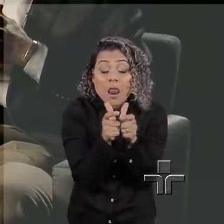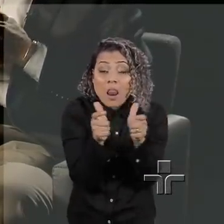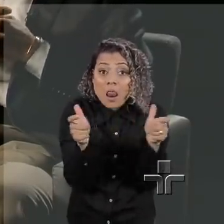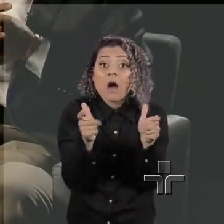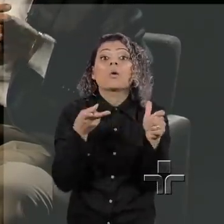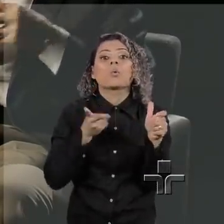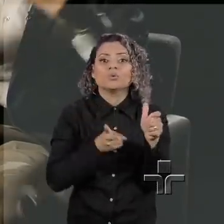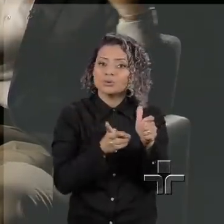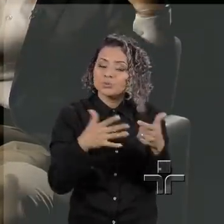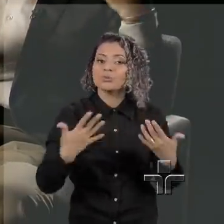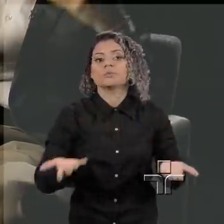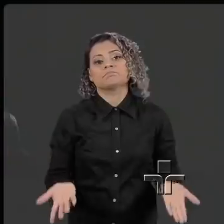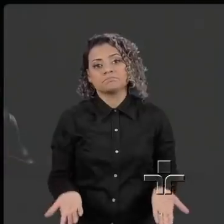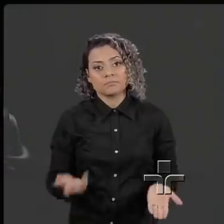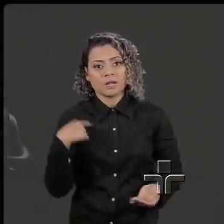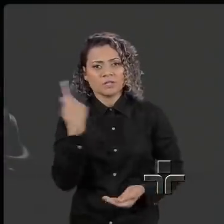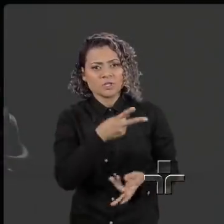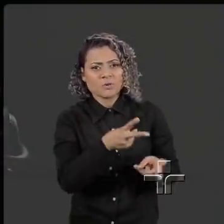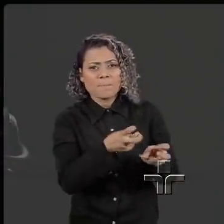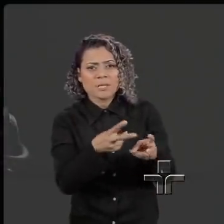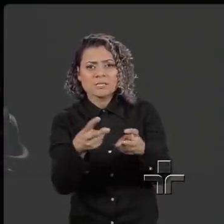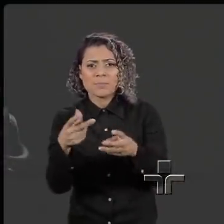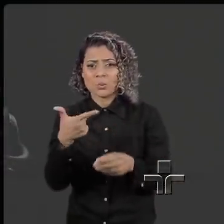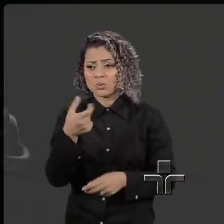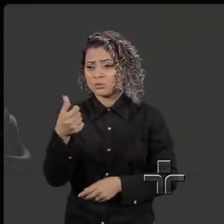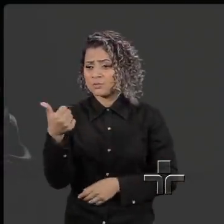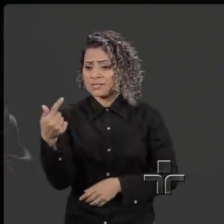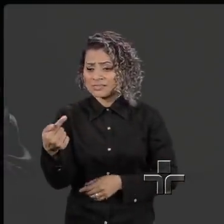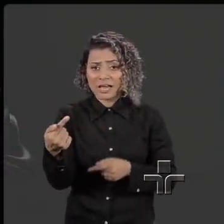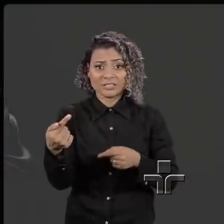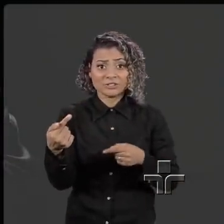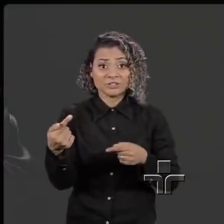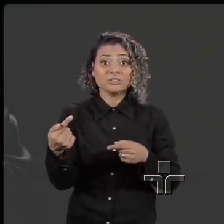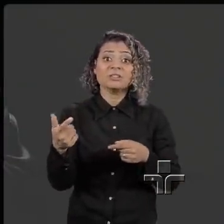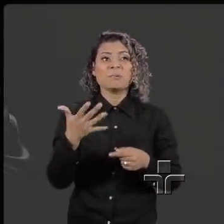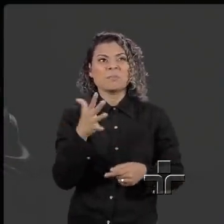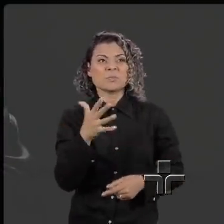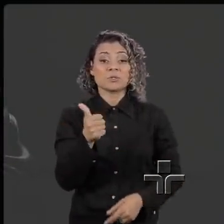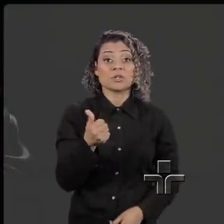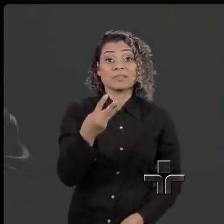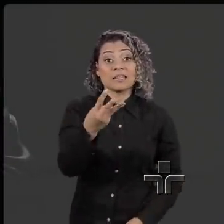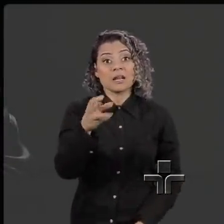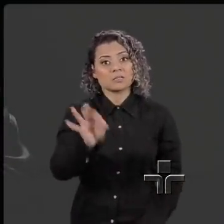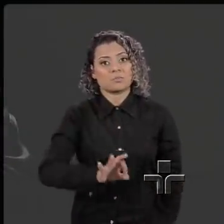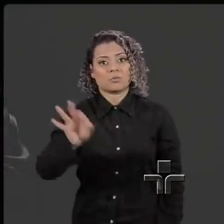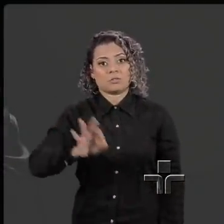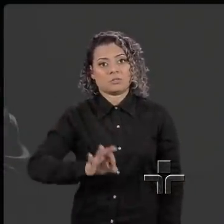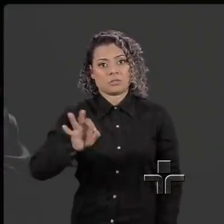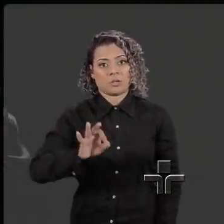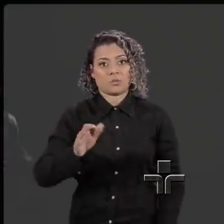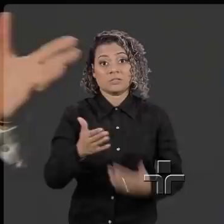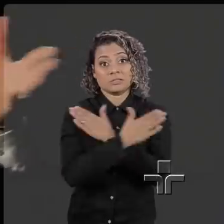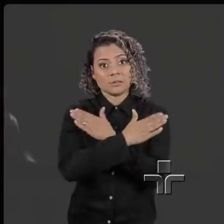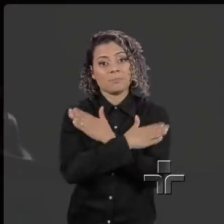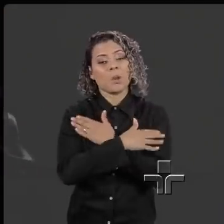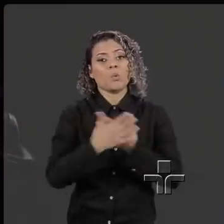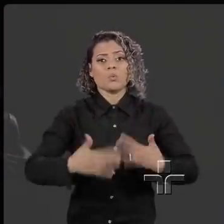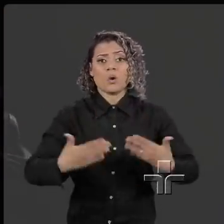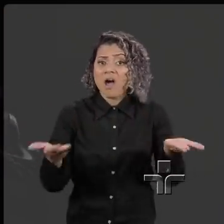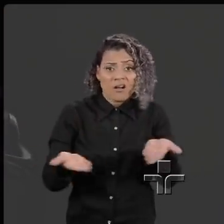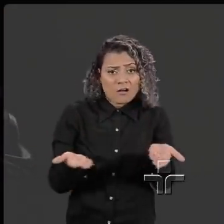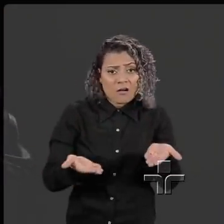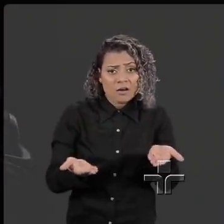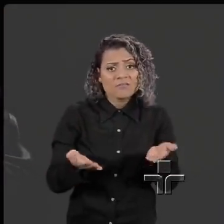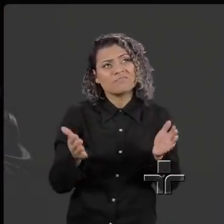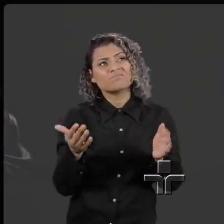taxa bastante alta. A gente vem de 2017 com uma taxa em torno de 13% de desemprego, que é muito alto, e nós vamos acabar o ano